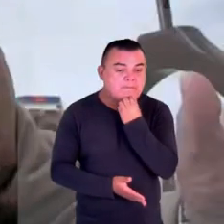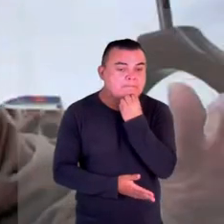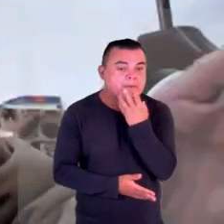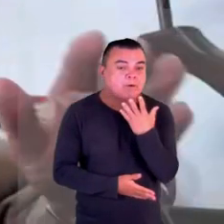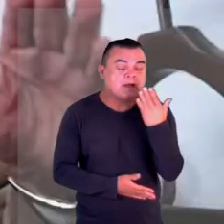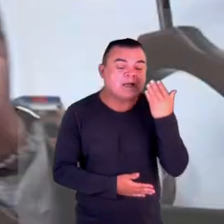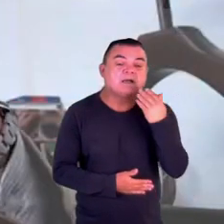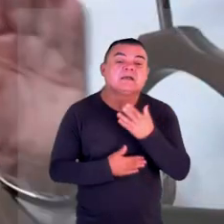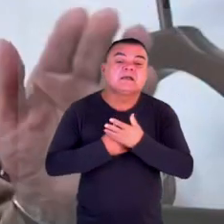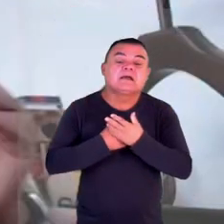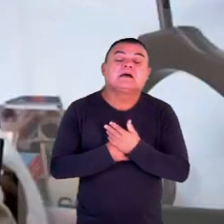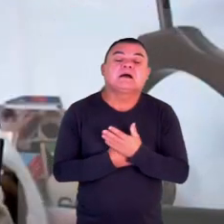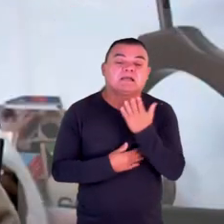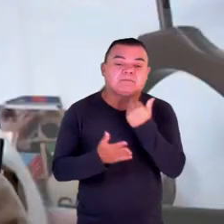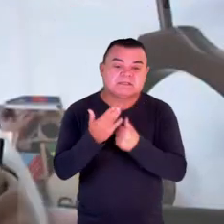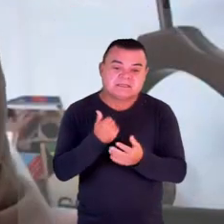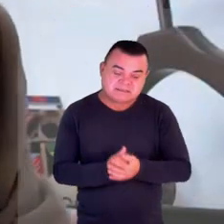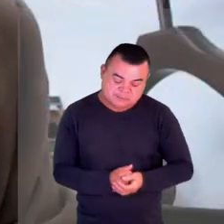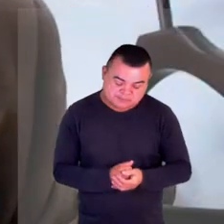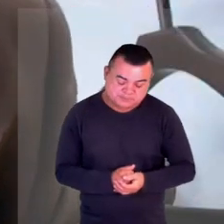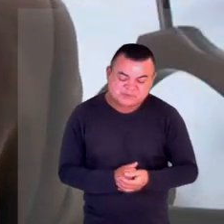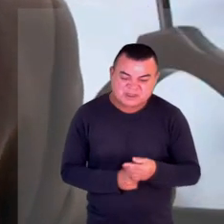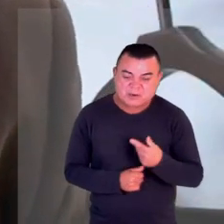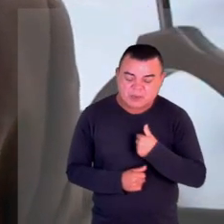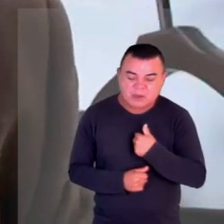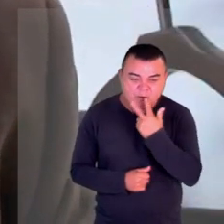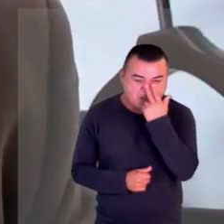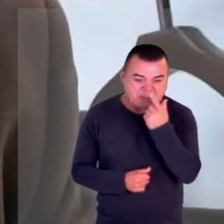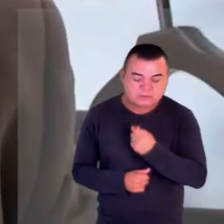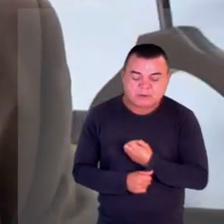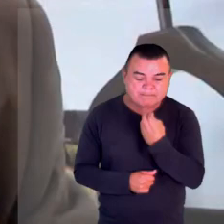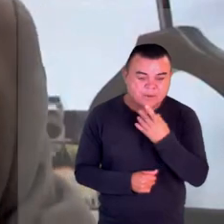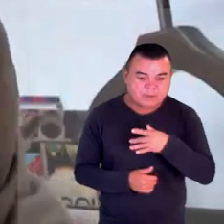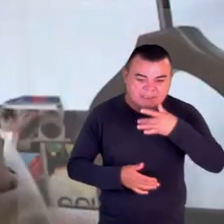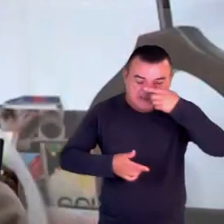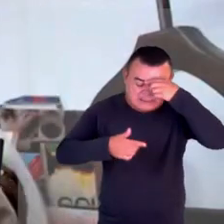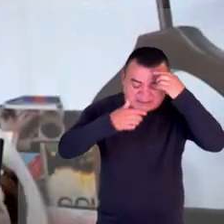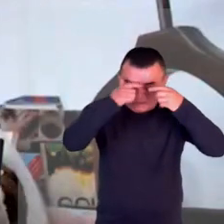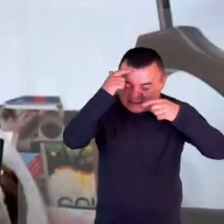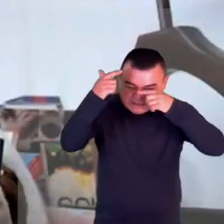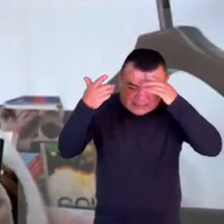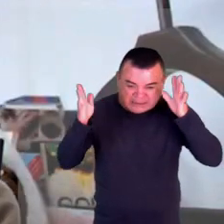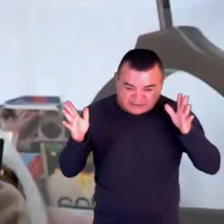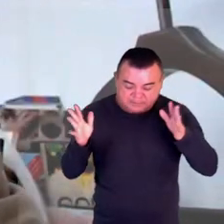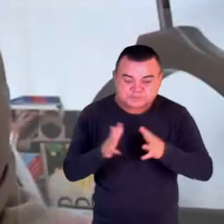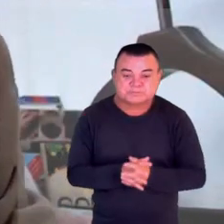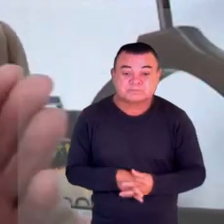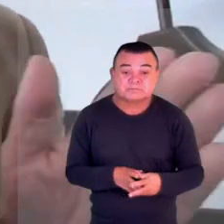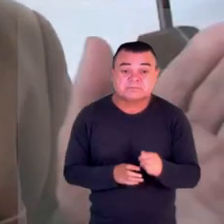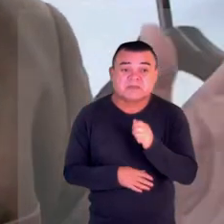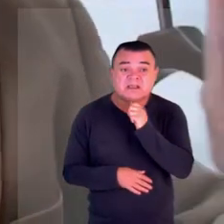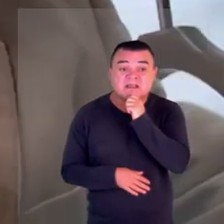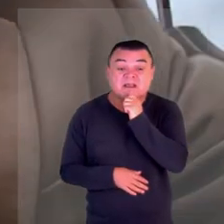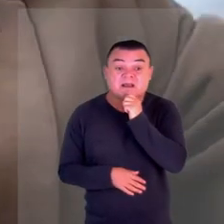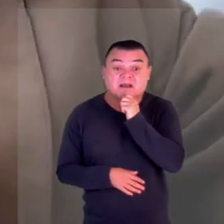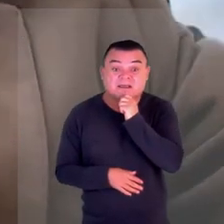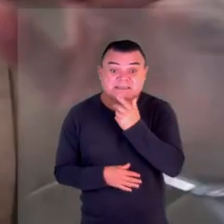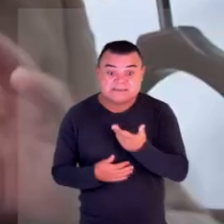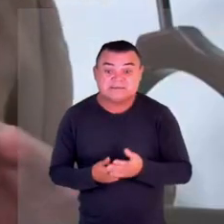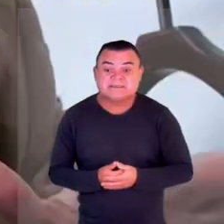disso e eu acho que é uma é uma excelente ideia ainda como eu me tô vendo ali